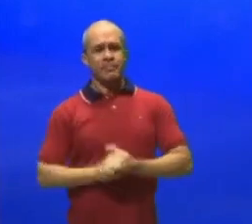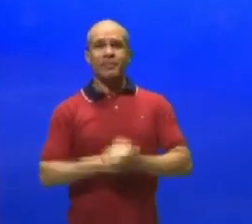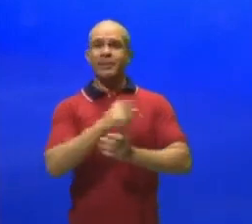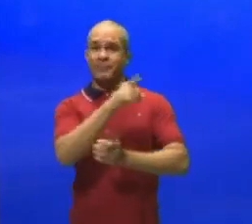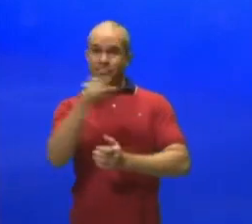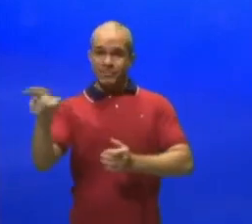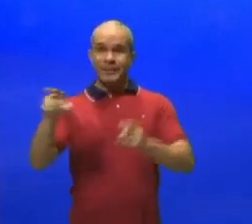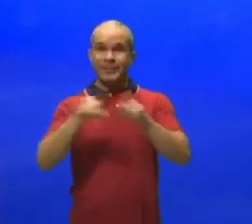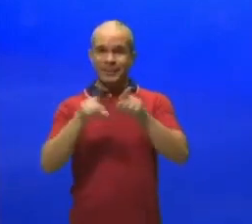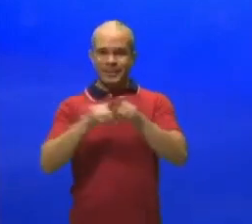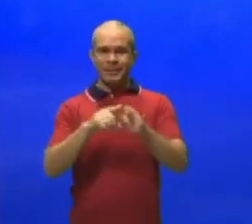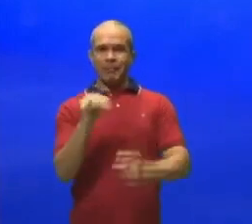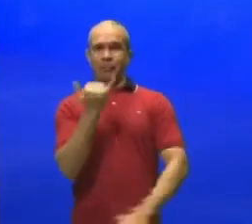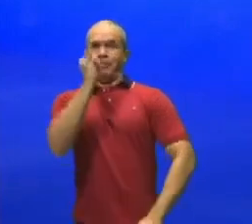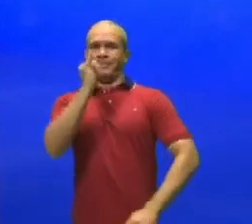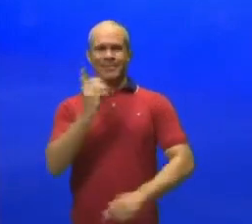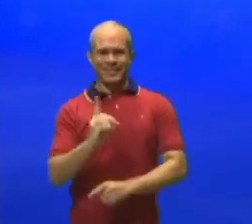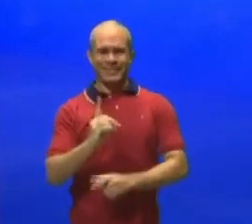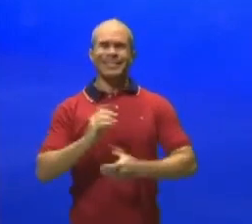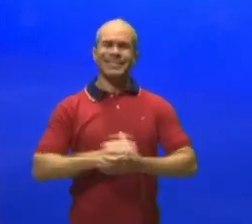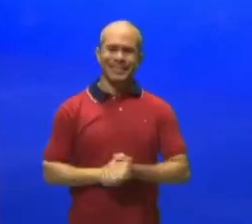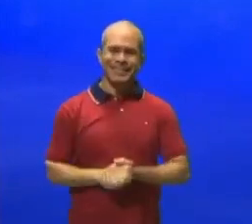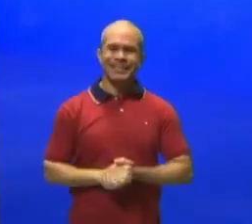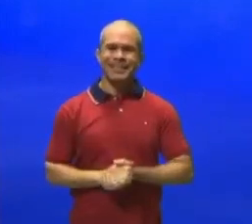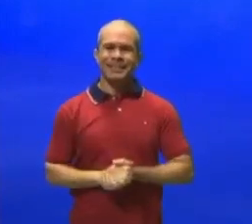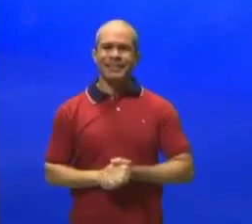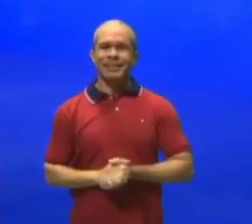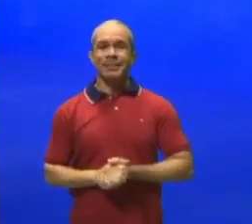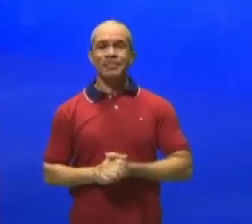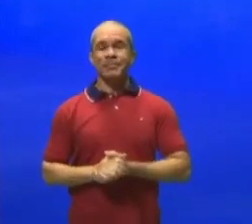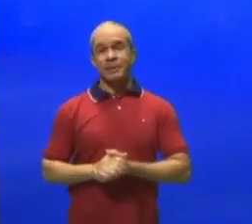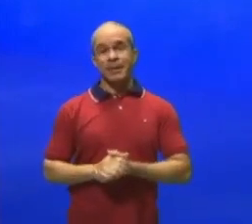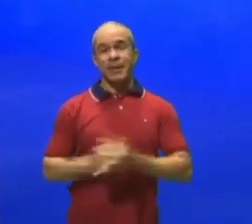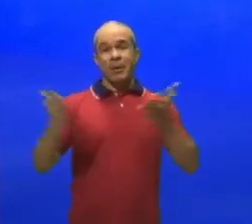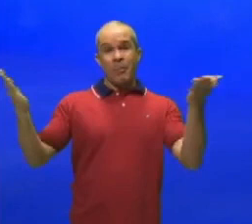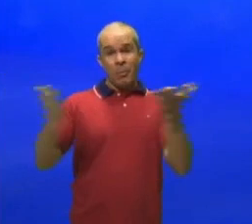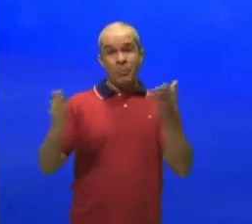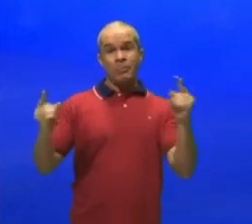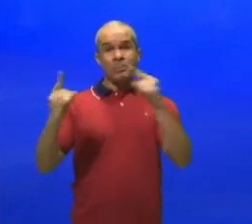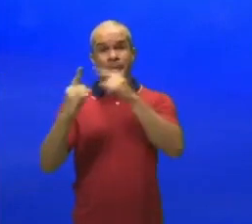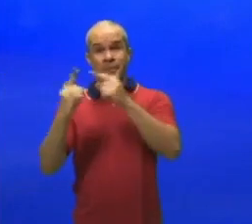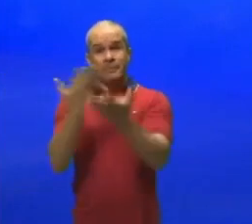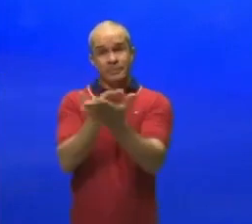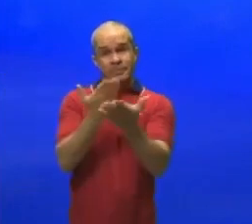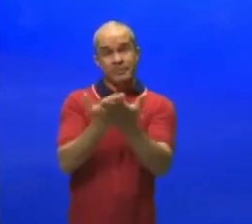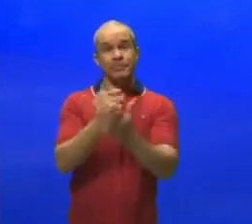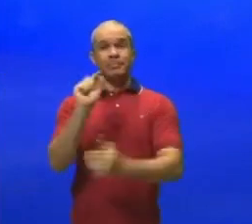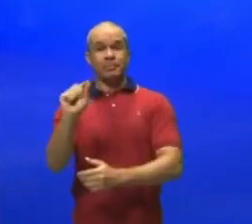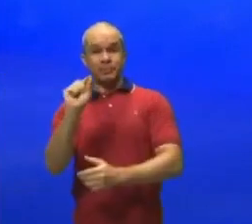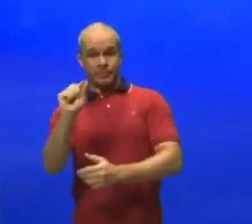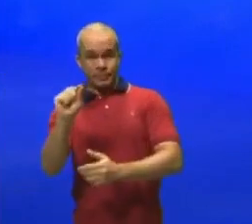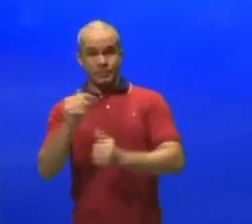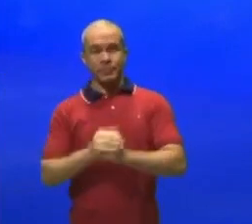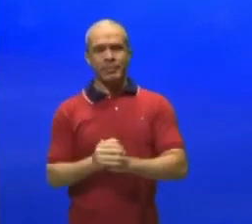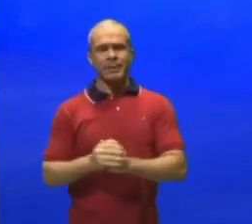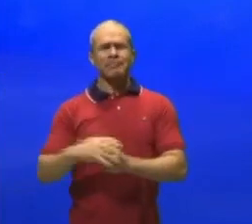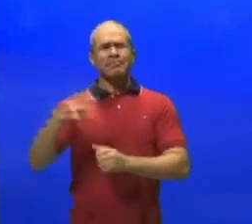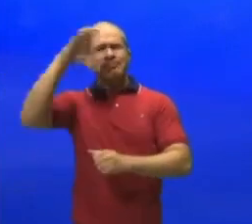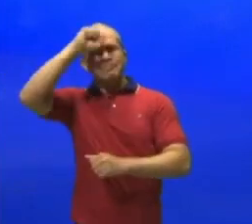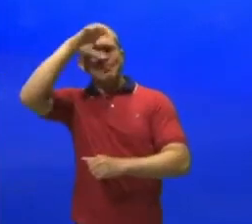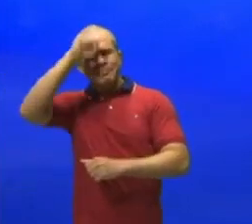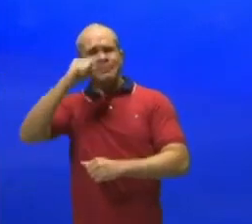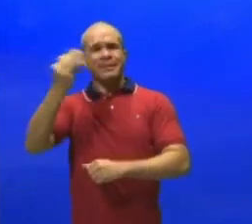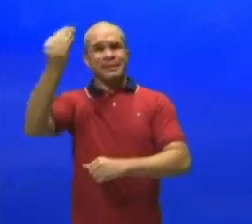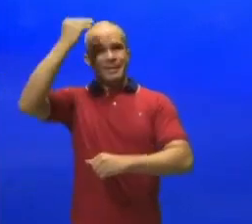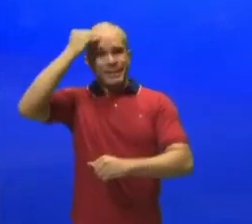você também não pegar choque, beleza? Vamos lá então! A nossa expectativa de aprendizagem hoje é compreender o